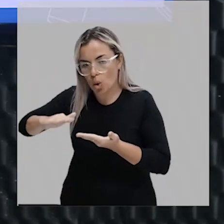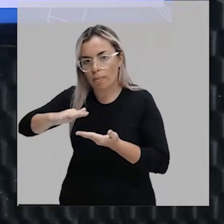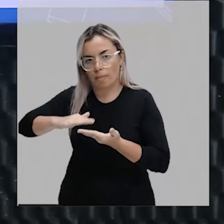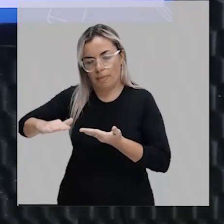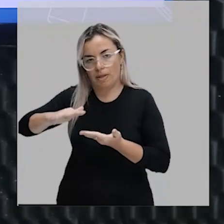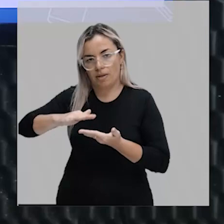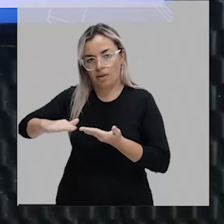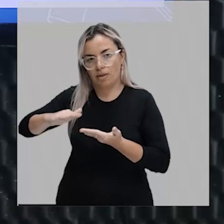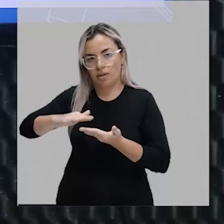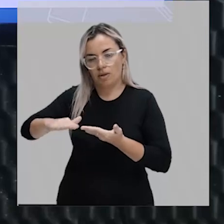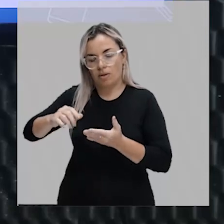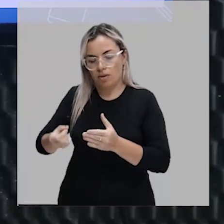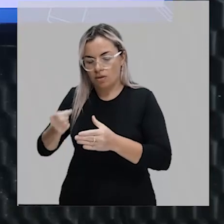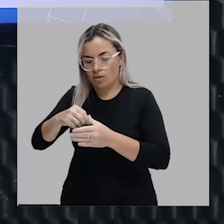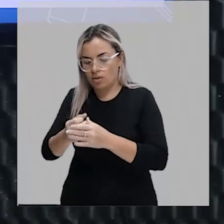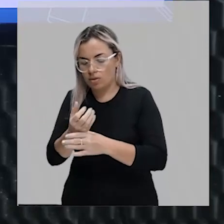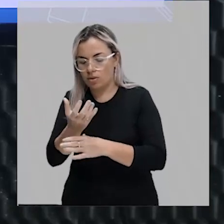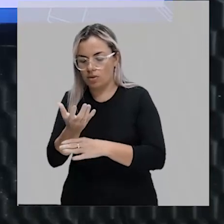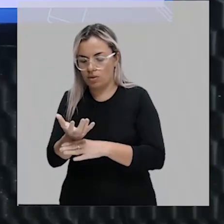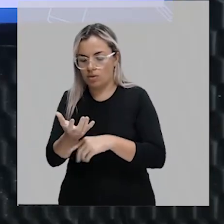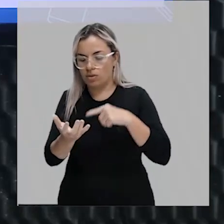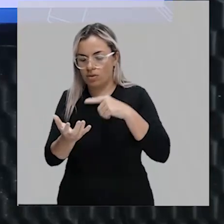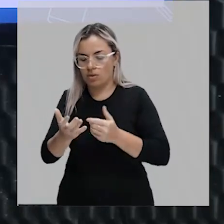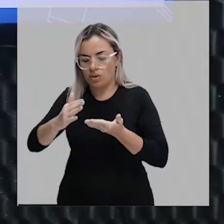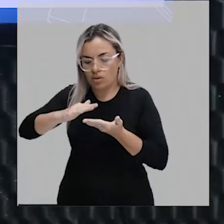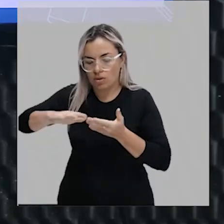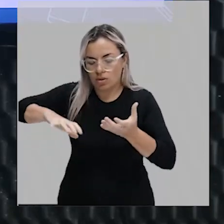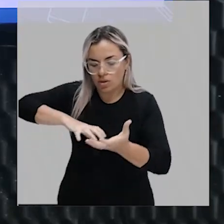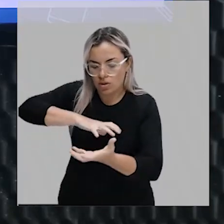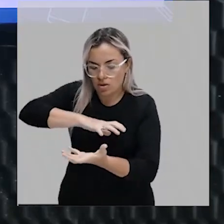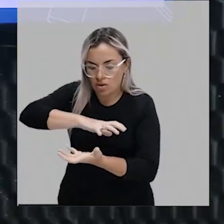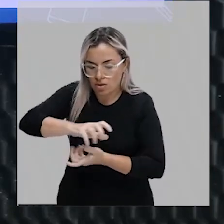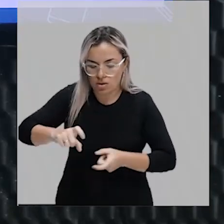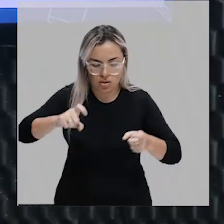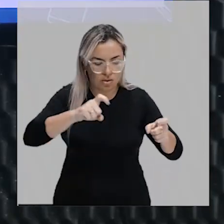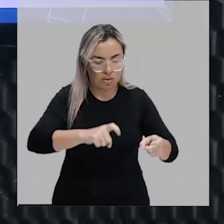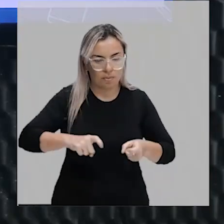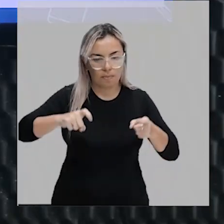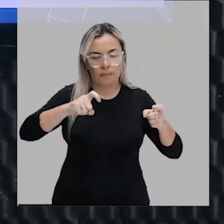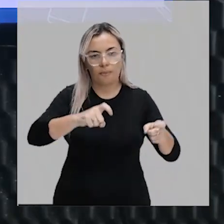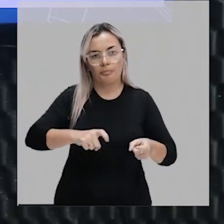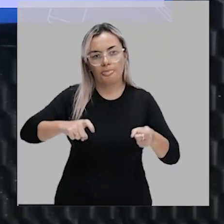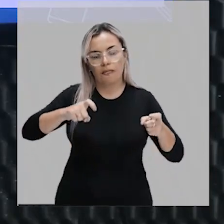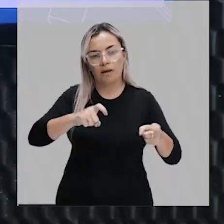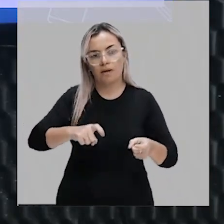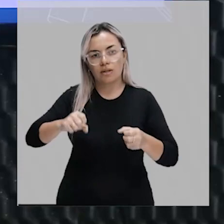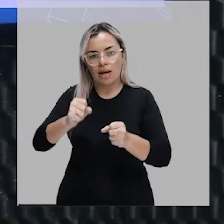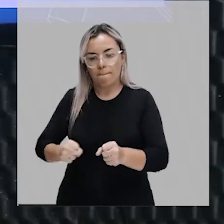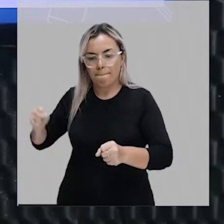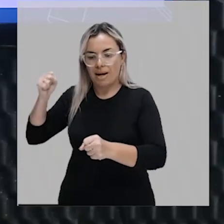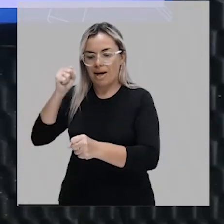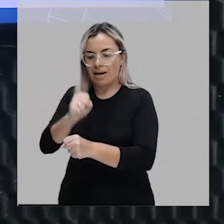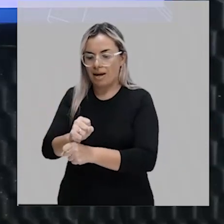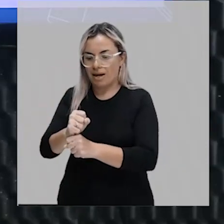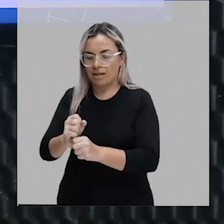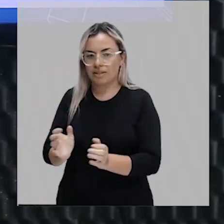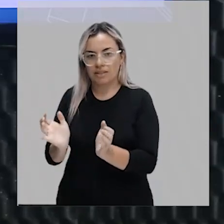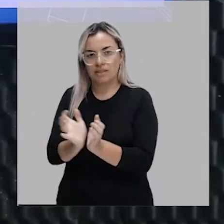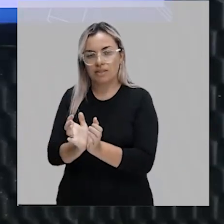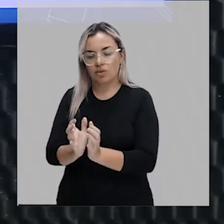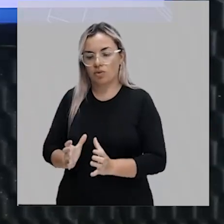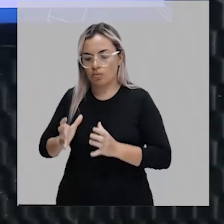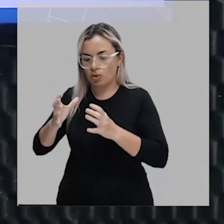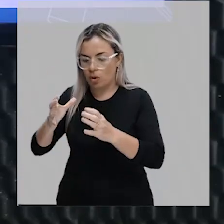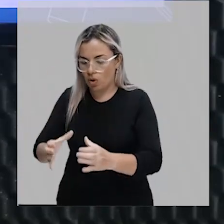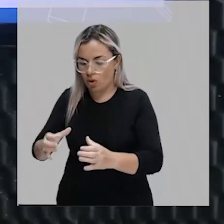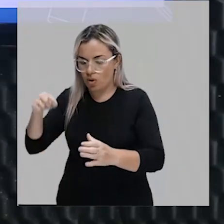Uma produção a partir do processo da revolução agrícola, da sedentarização, se tem uma produção de